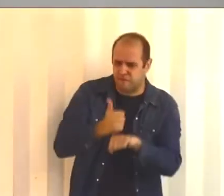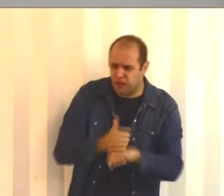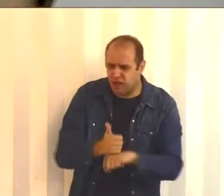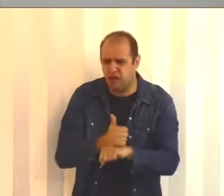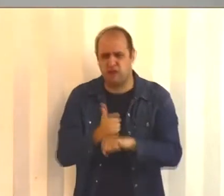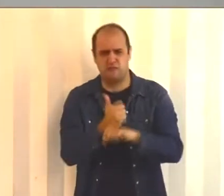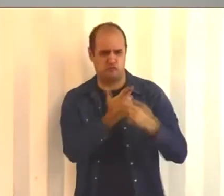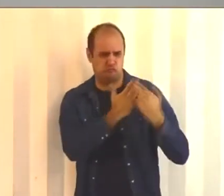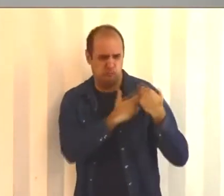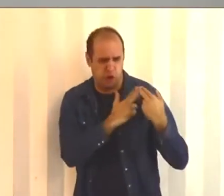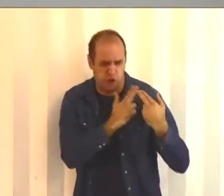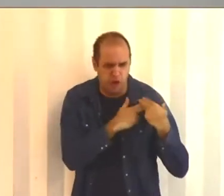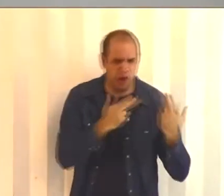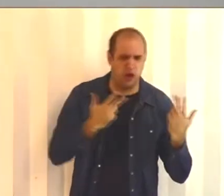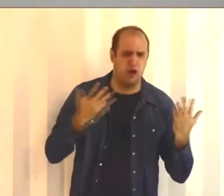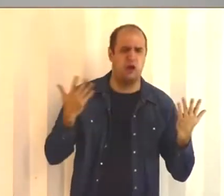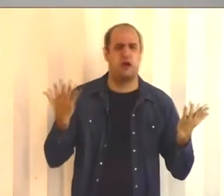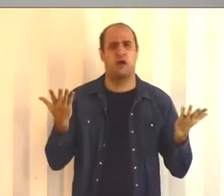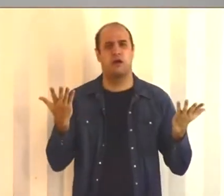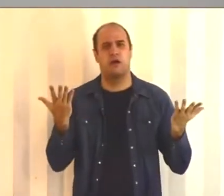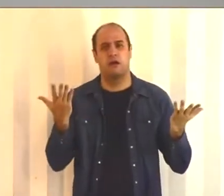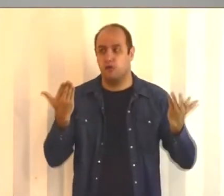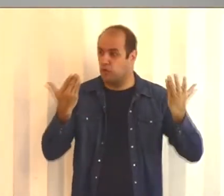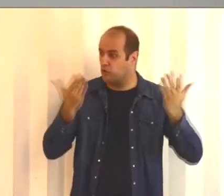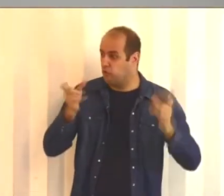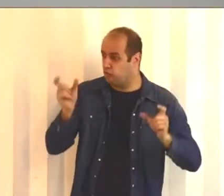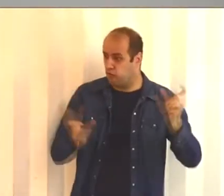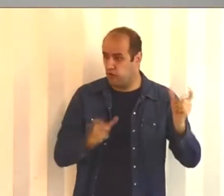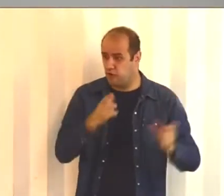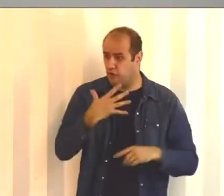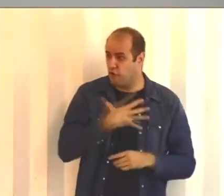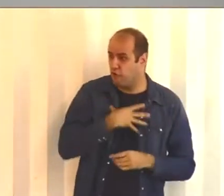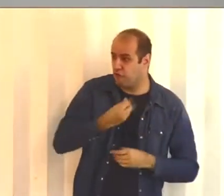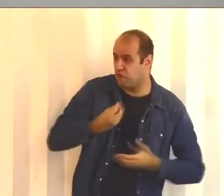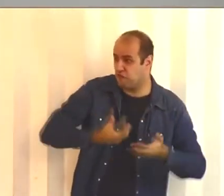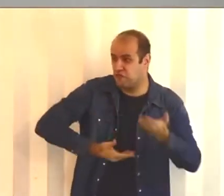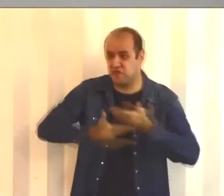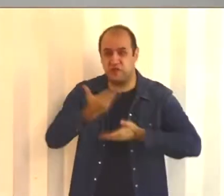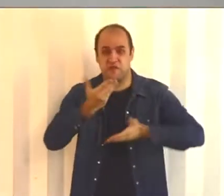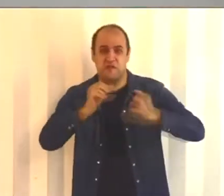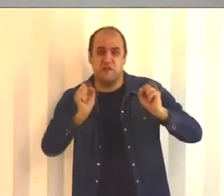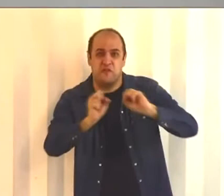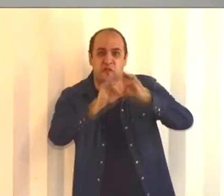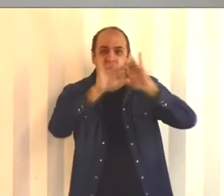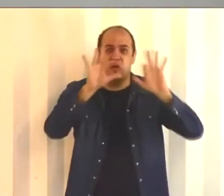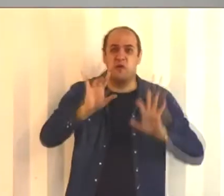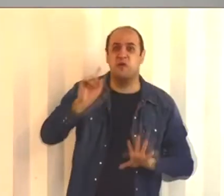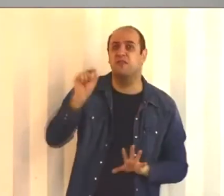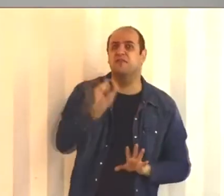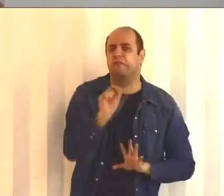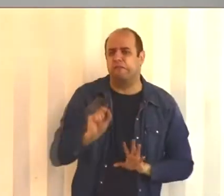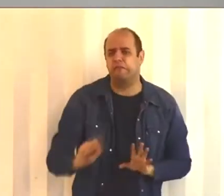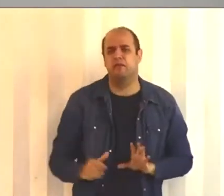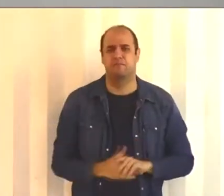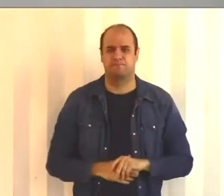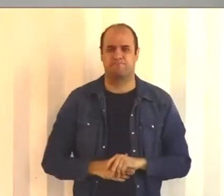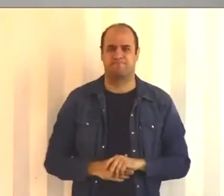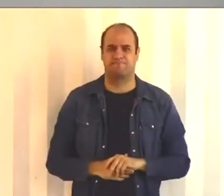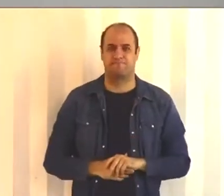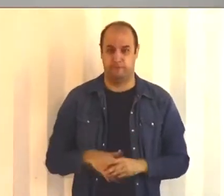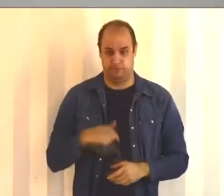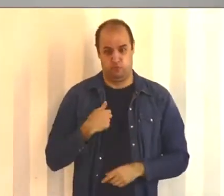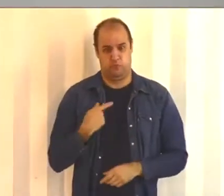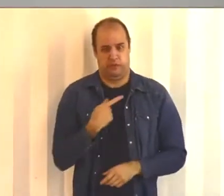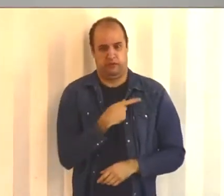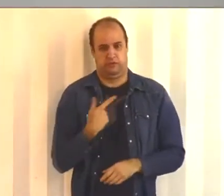entre compromissos? A que nossos filhos servirão a glória de Deus? Como eu sou pastor,